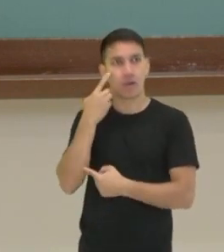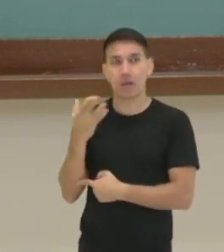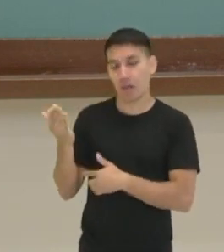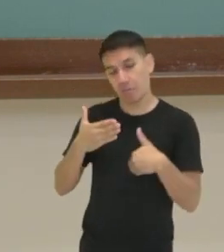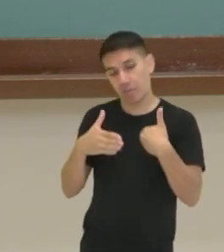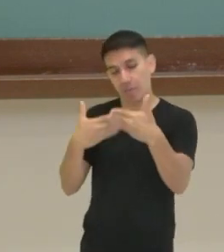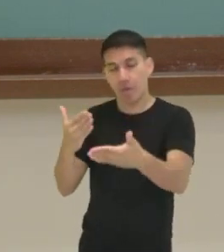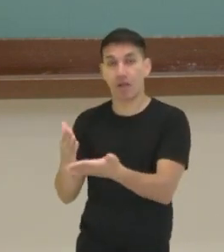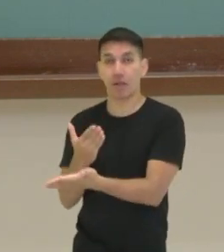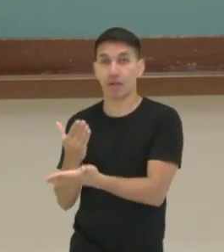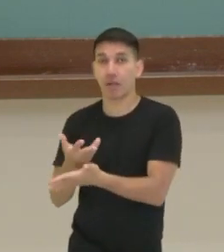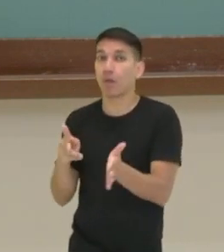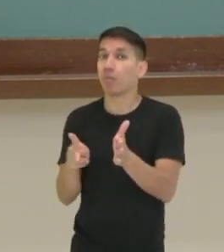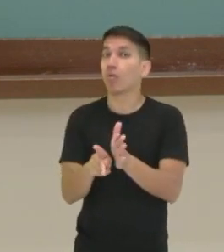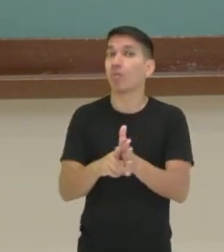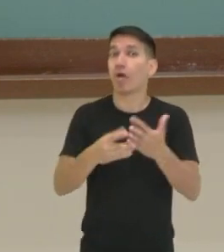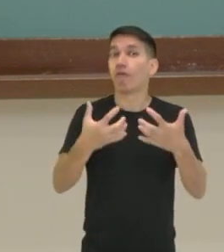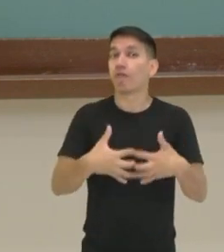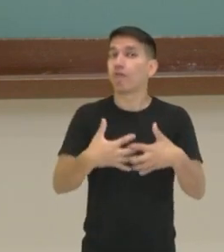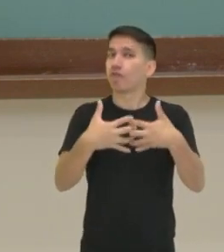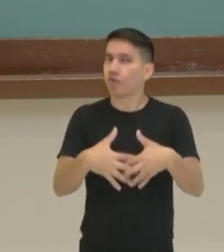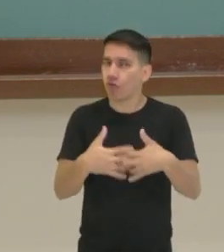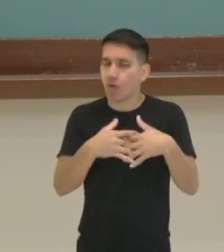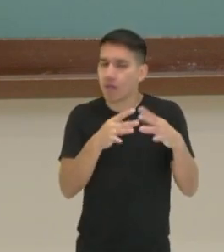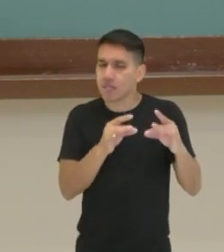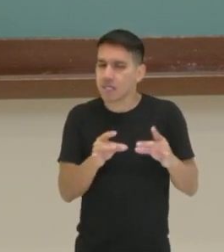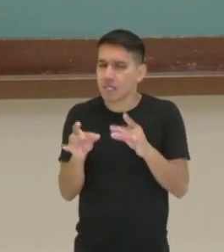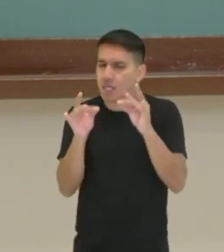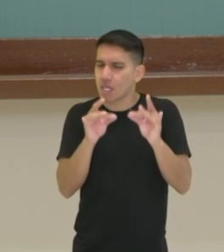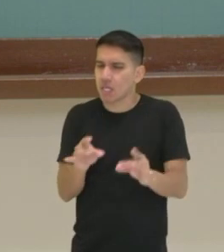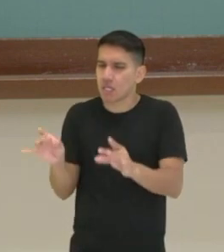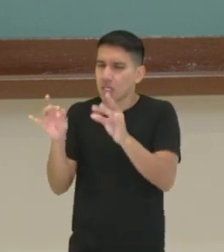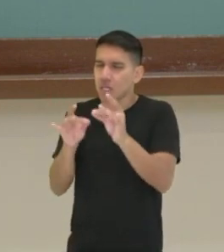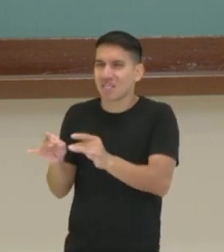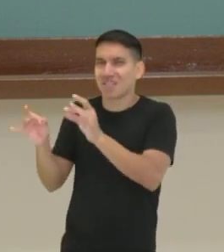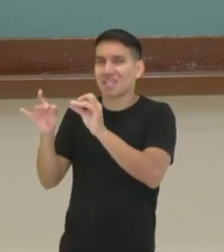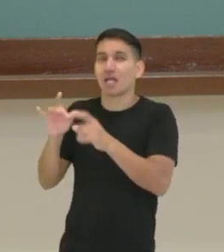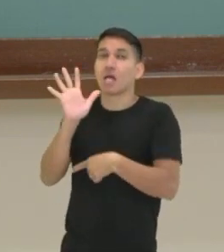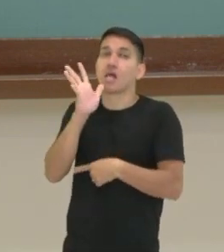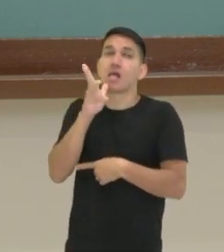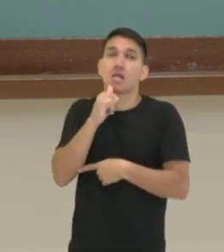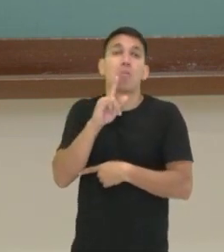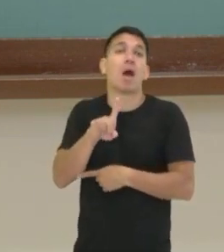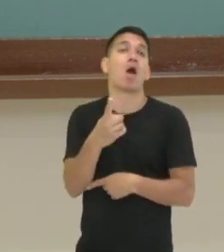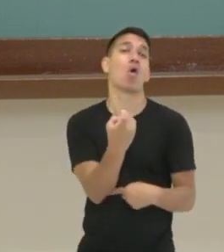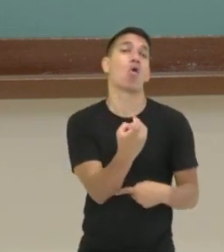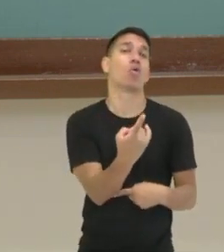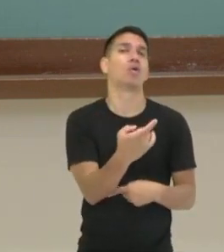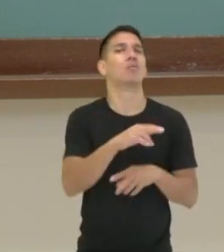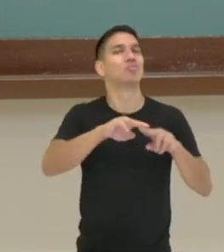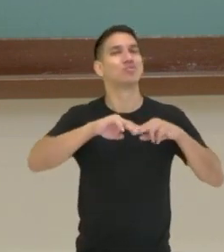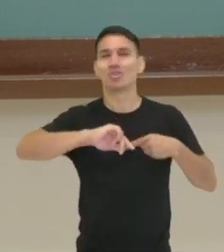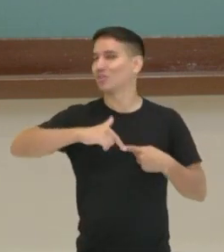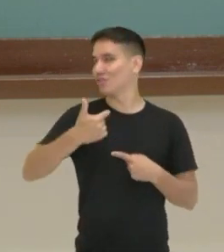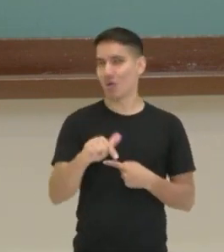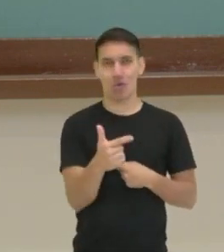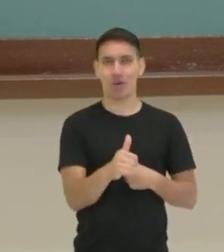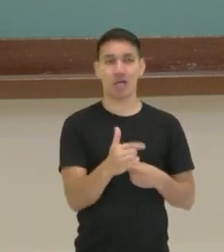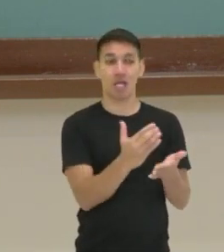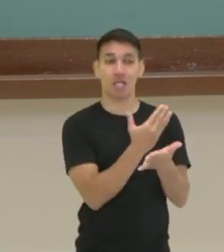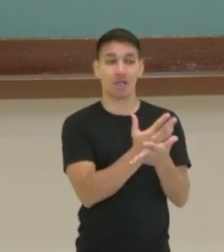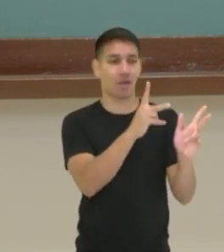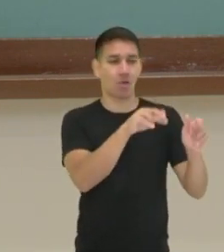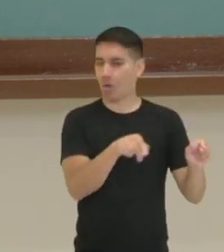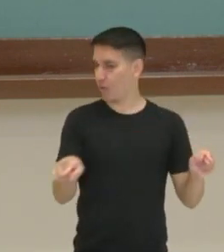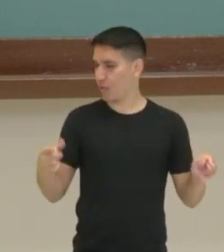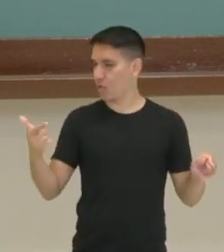livro era um trabalho muito meticuloso, muito demorado, mas era um trabalho único, então não tinha um livro igual ao outro. E por isso mesmo que nós